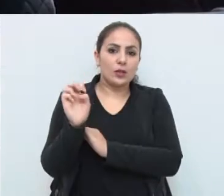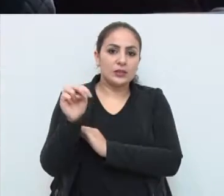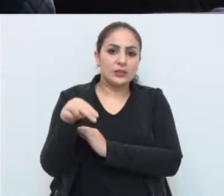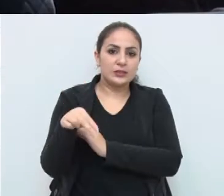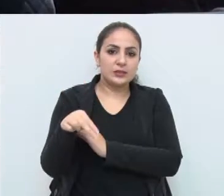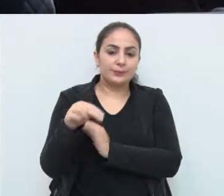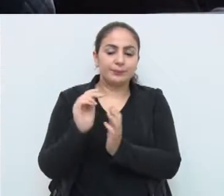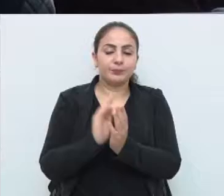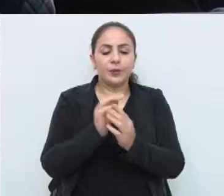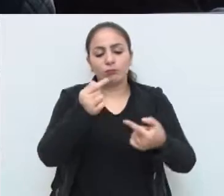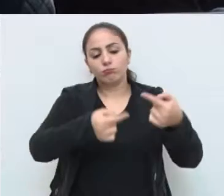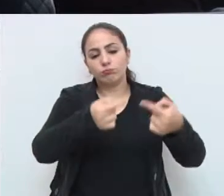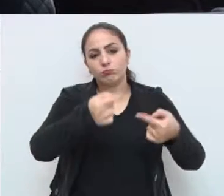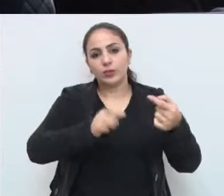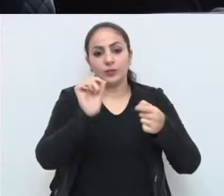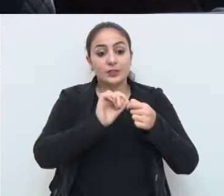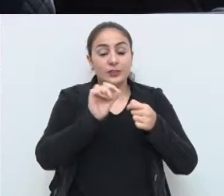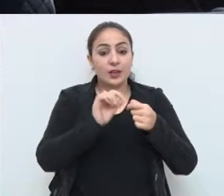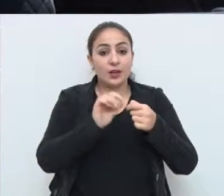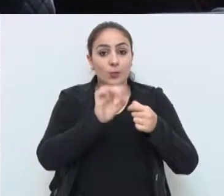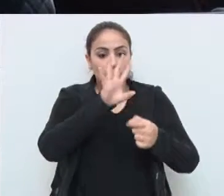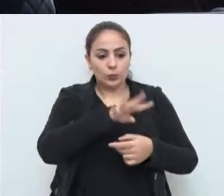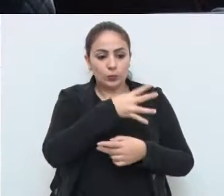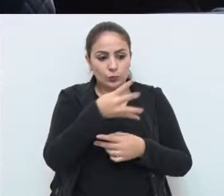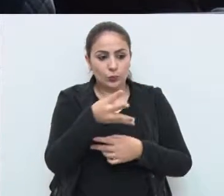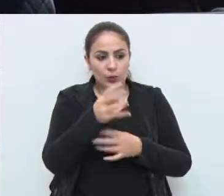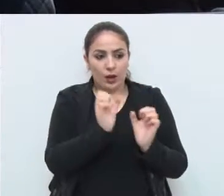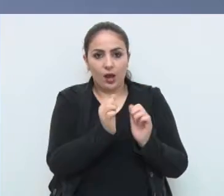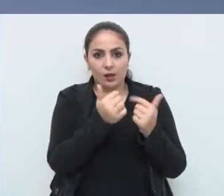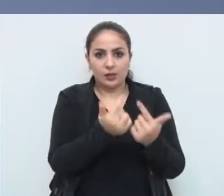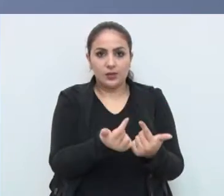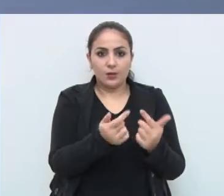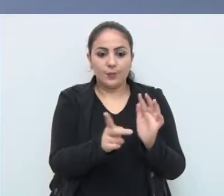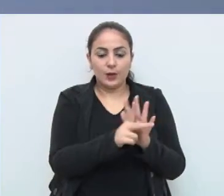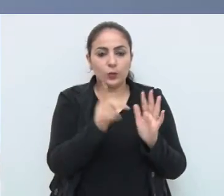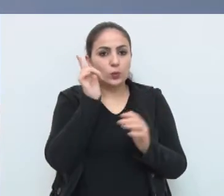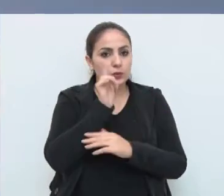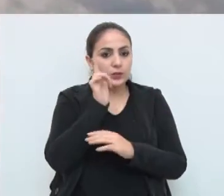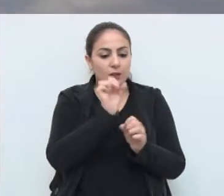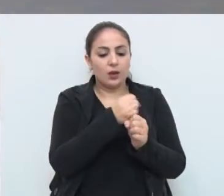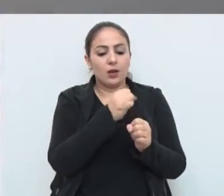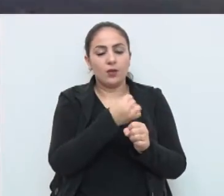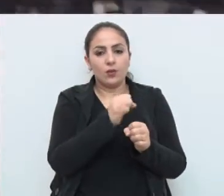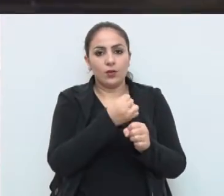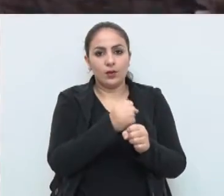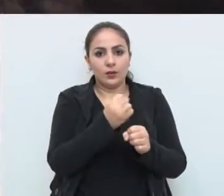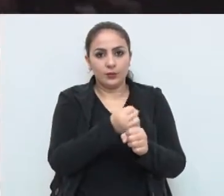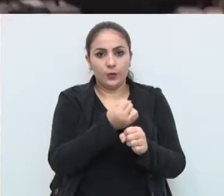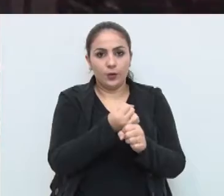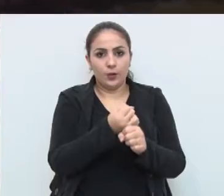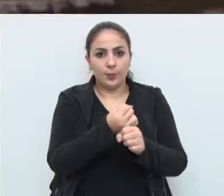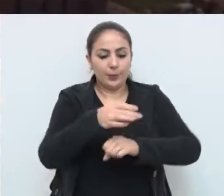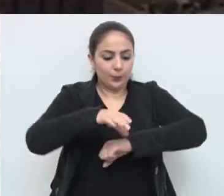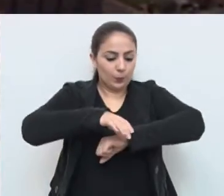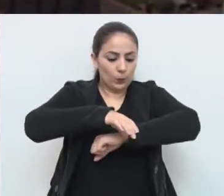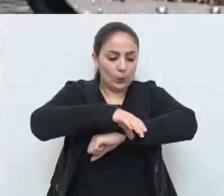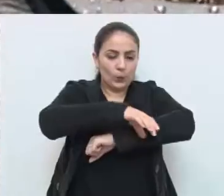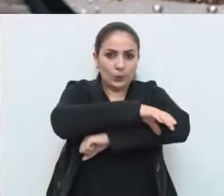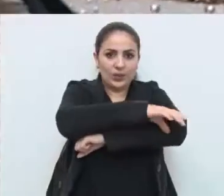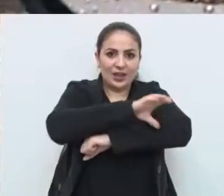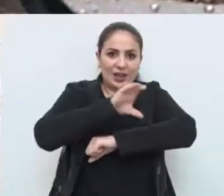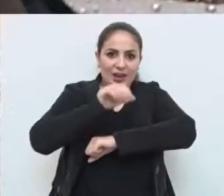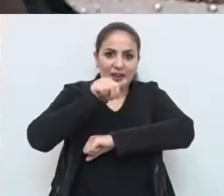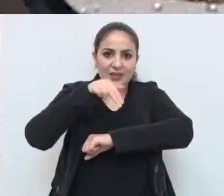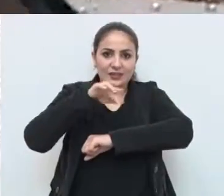Eles debateram a realização de um cronograma de ações para as obras de canalização e drenagem urbana,